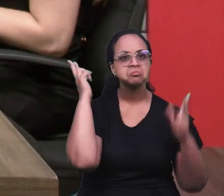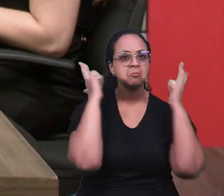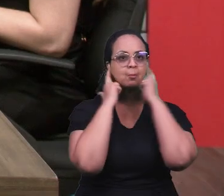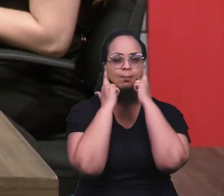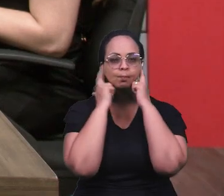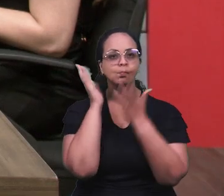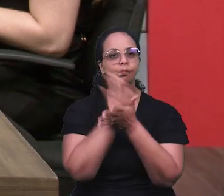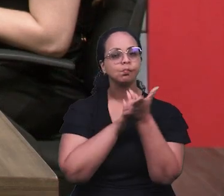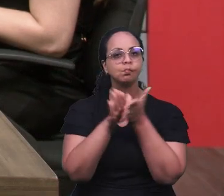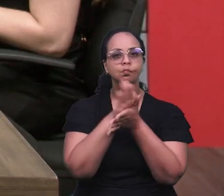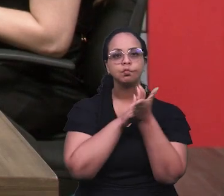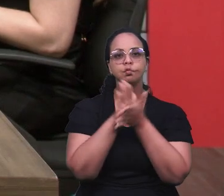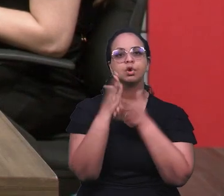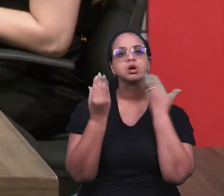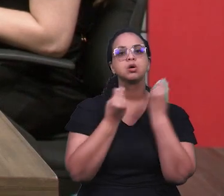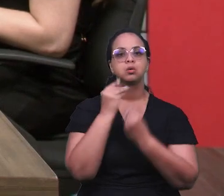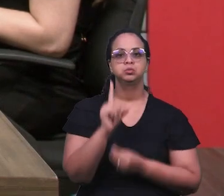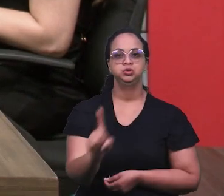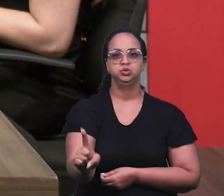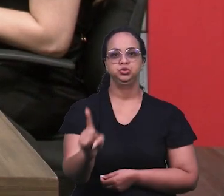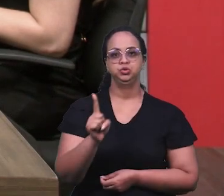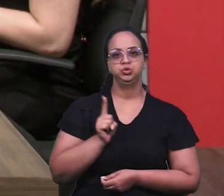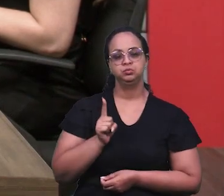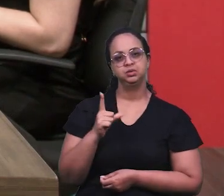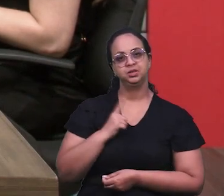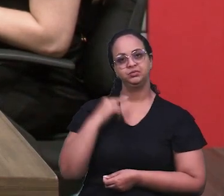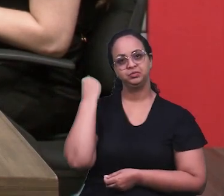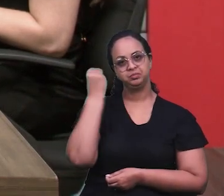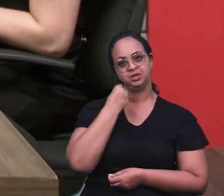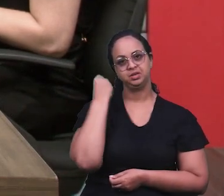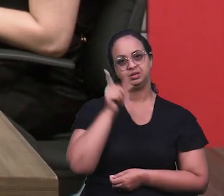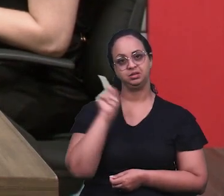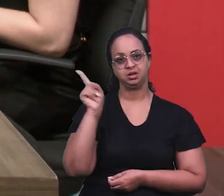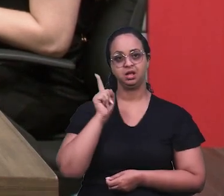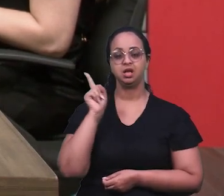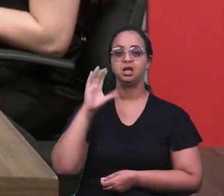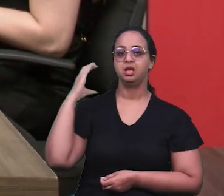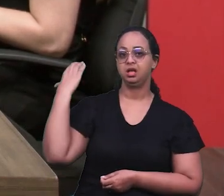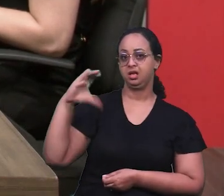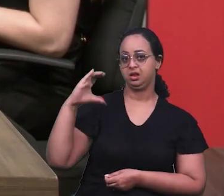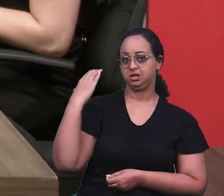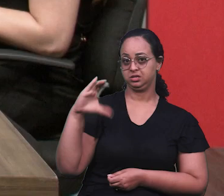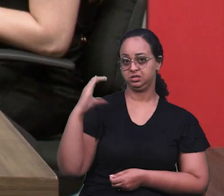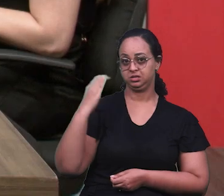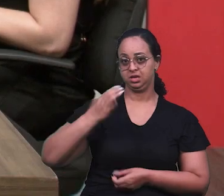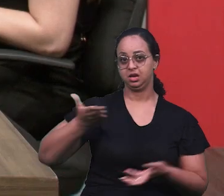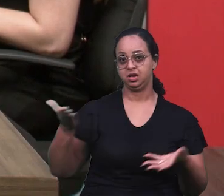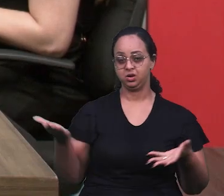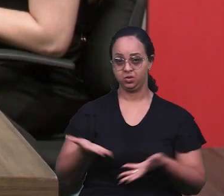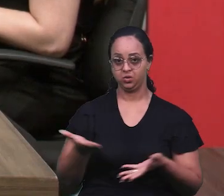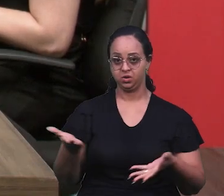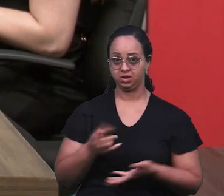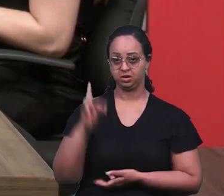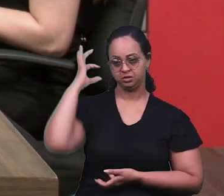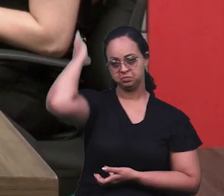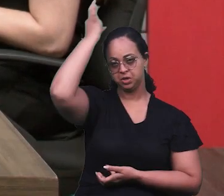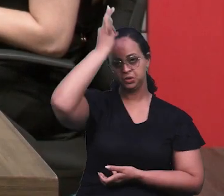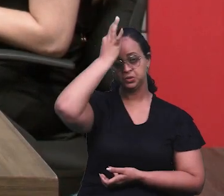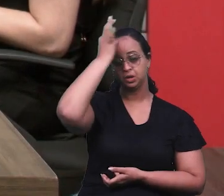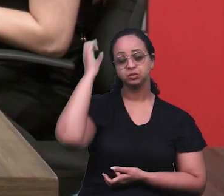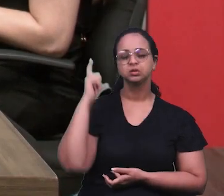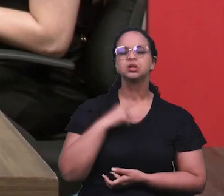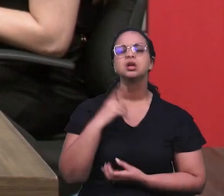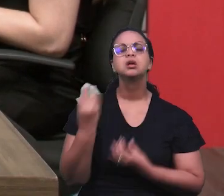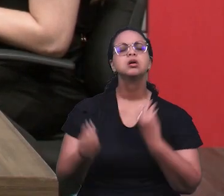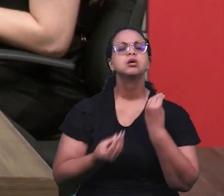a gente traz o surdo cego para batizar, né? Tivemos experiência recentemente em Cariacica, um surdo cego batizou recentemente, e aí